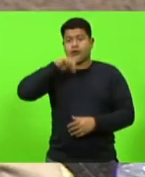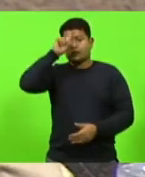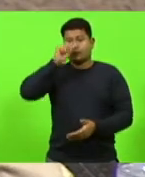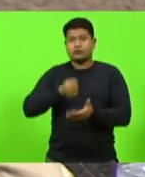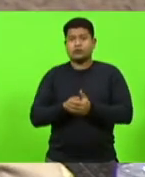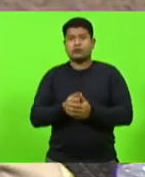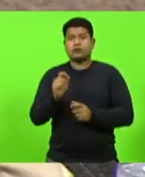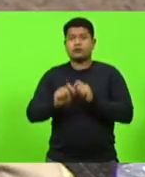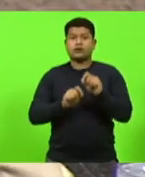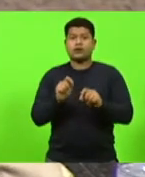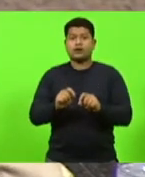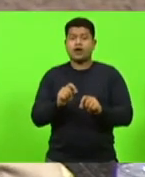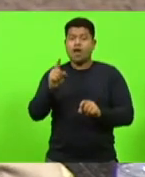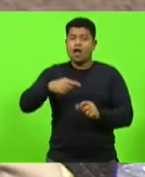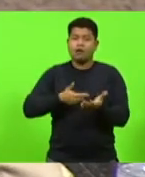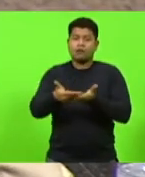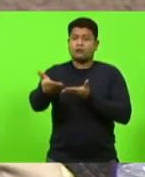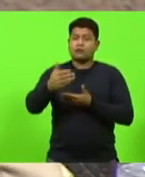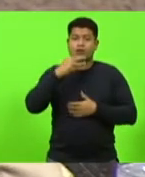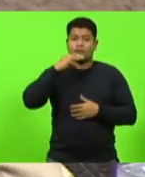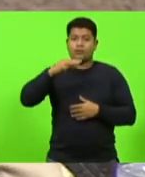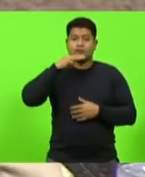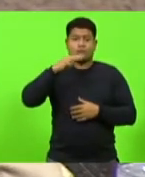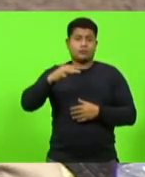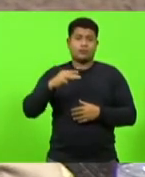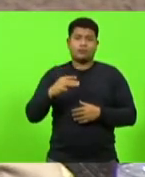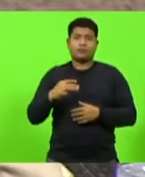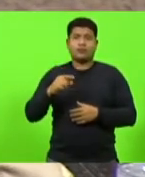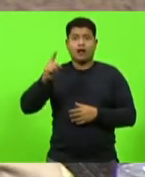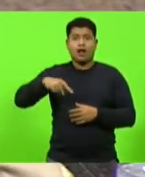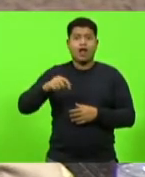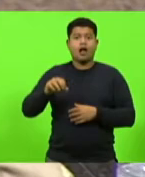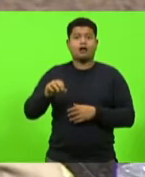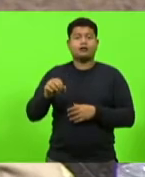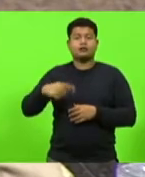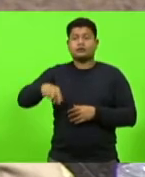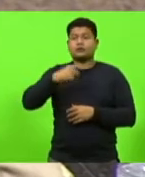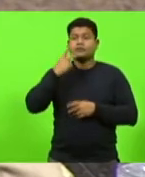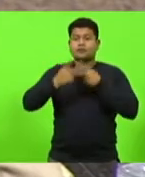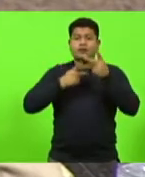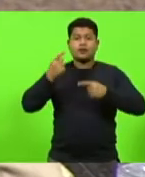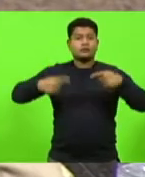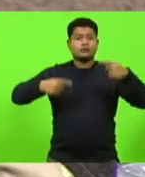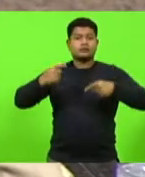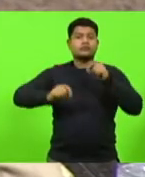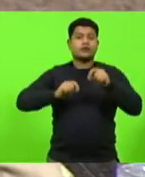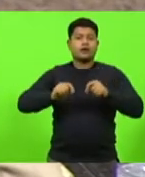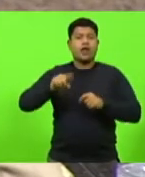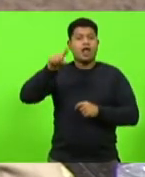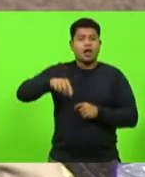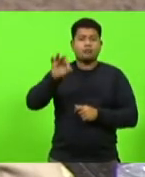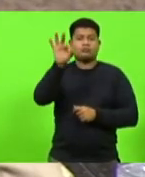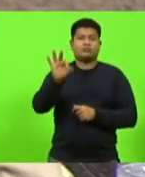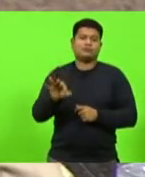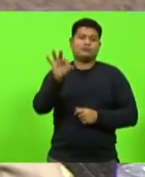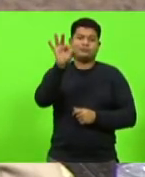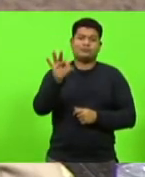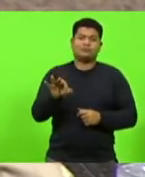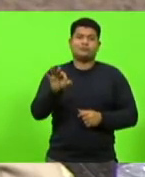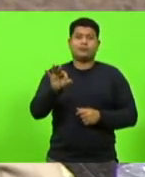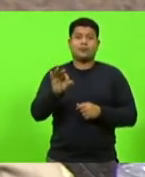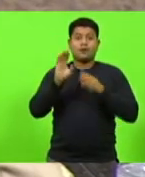interpretar que o início é março. Nós estamos falando aqui exatamente das porcentagens. Esse é o principal foco do meu requerimento, são